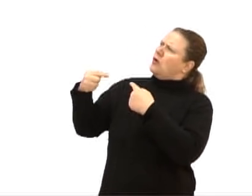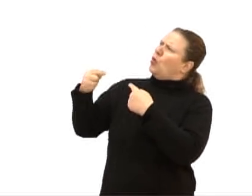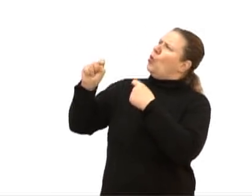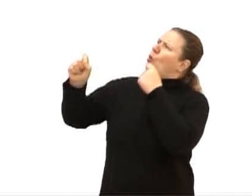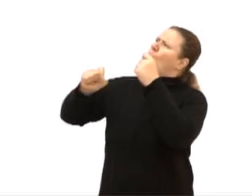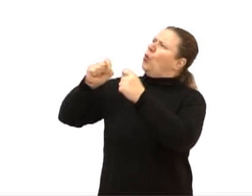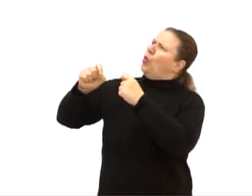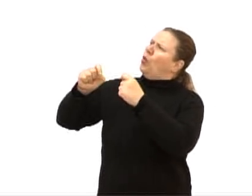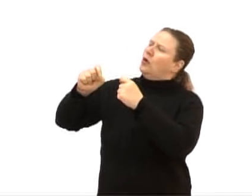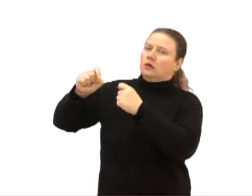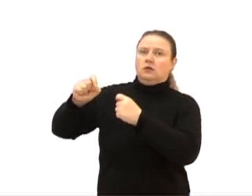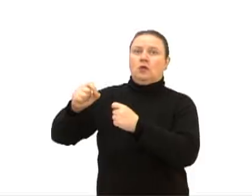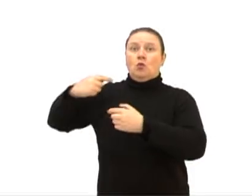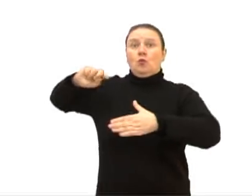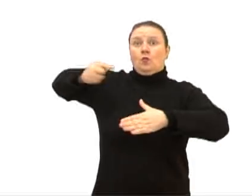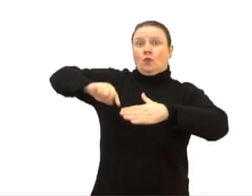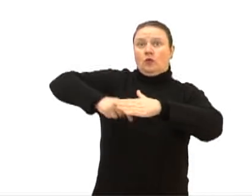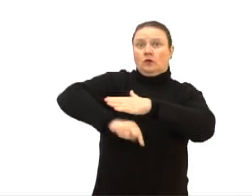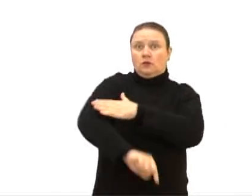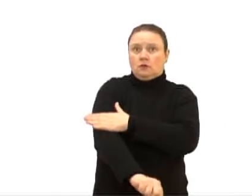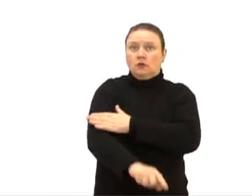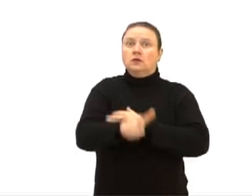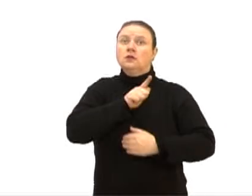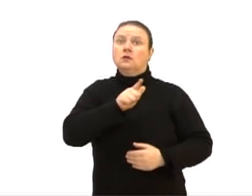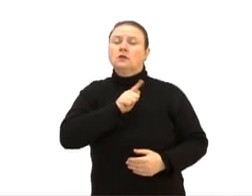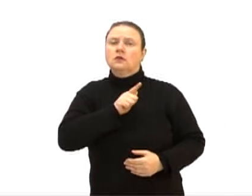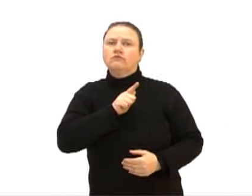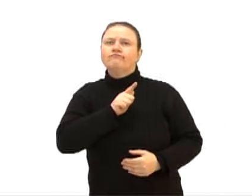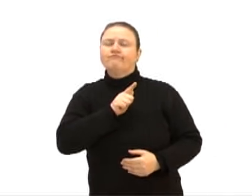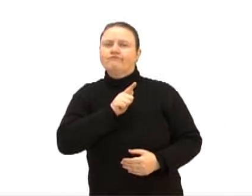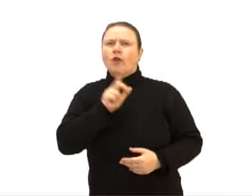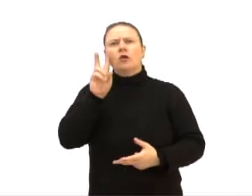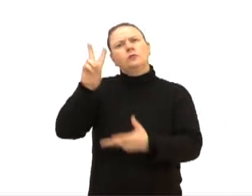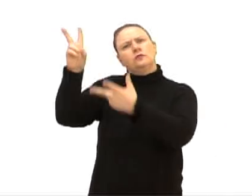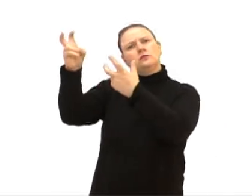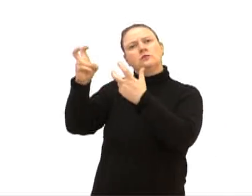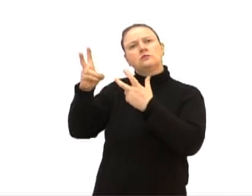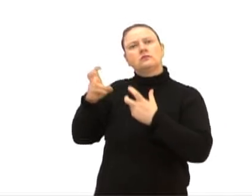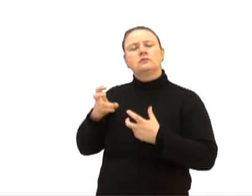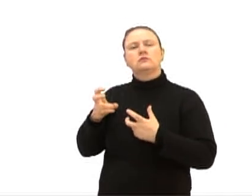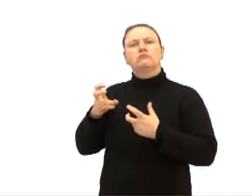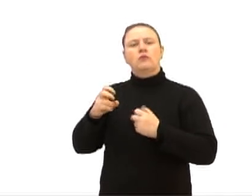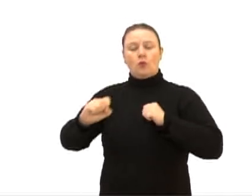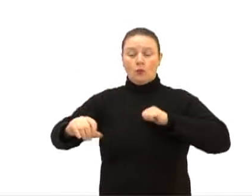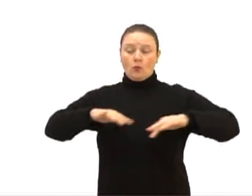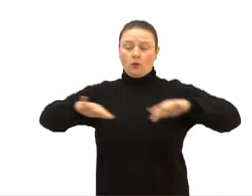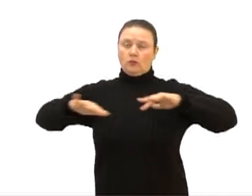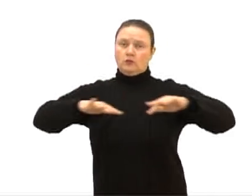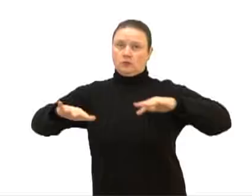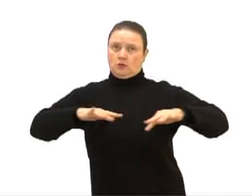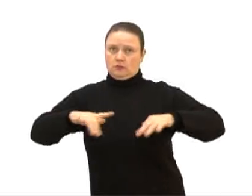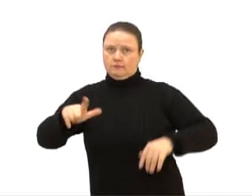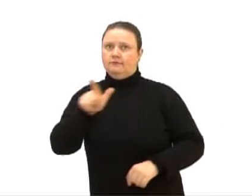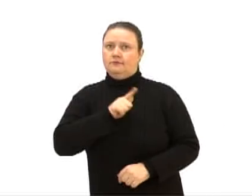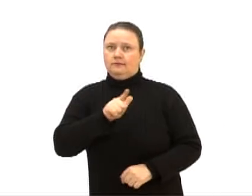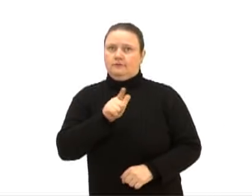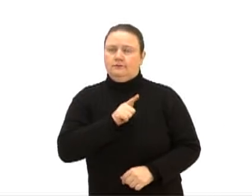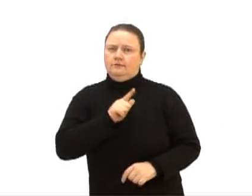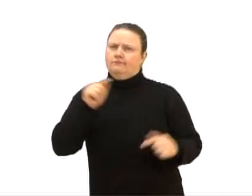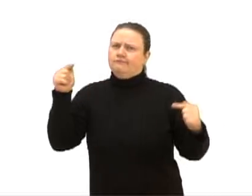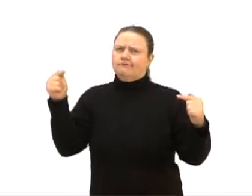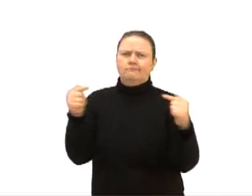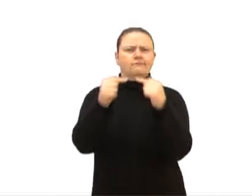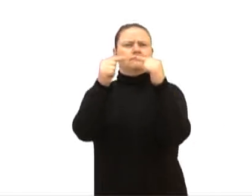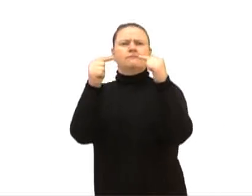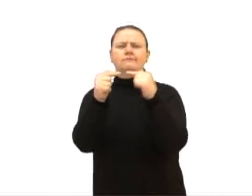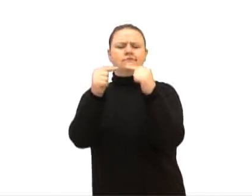essa ideia de profundidade. Então, observe aqui comigo que ela provoca um efeito de movimento, tá? Justamente